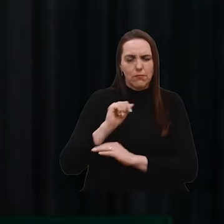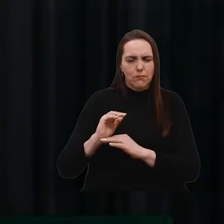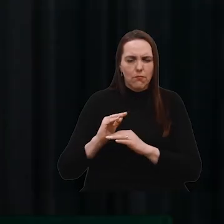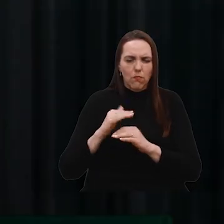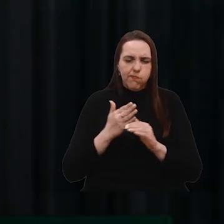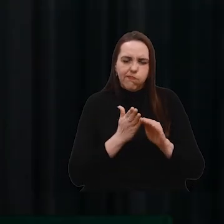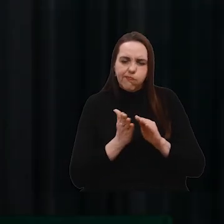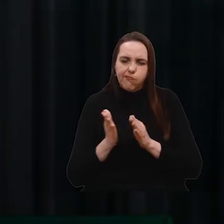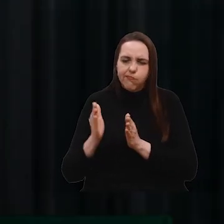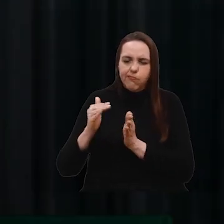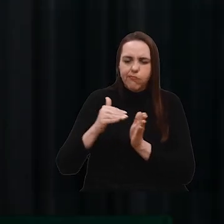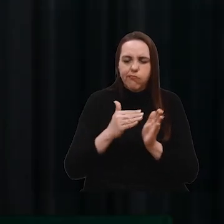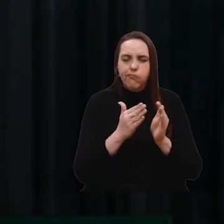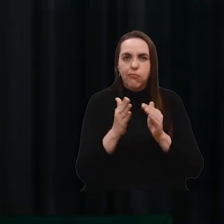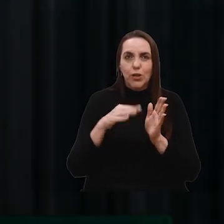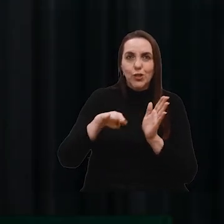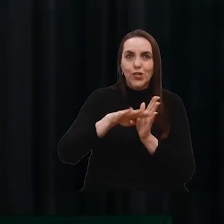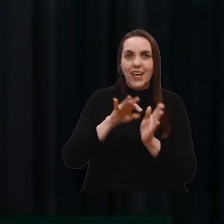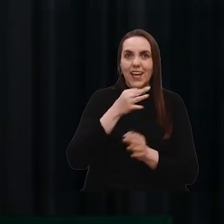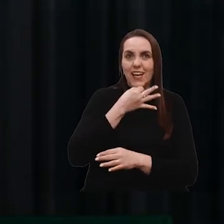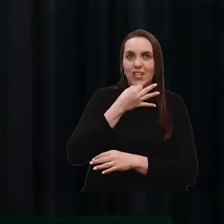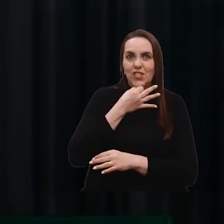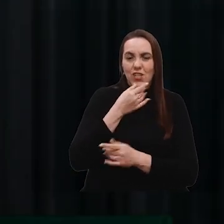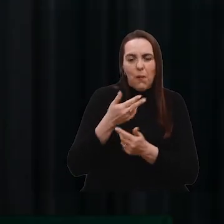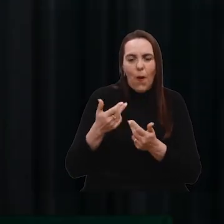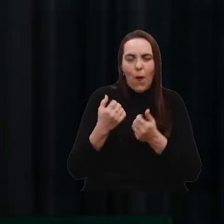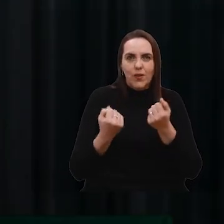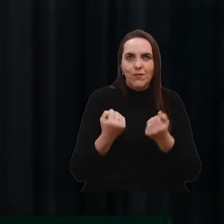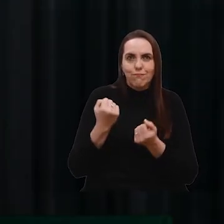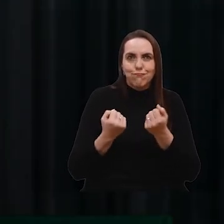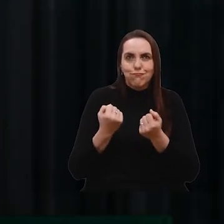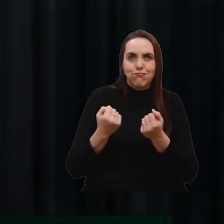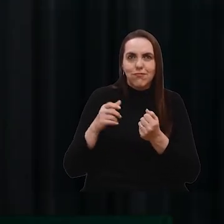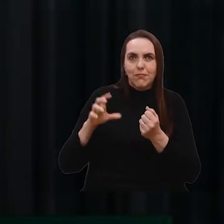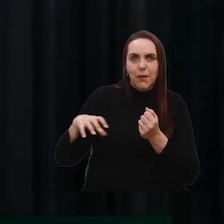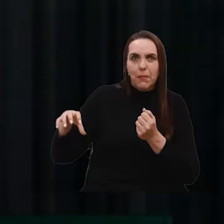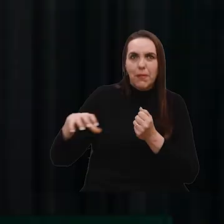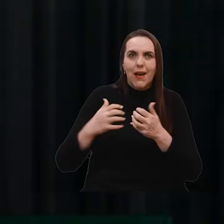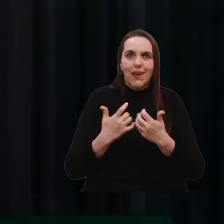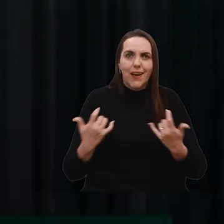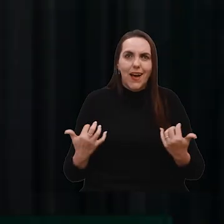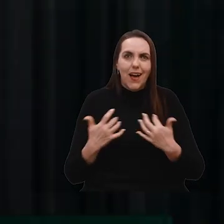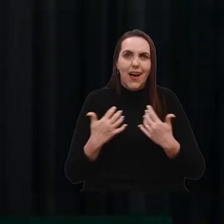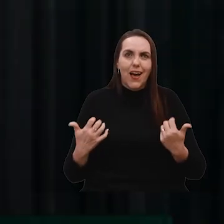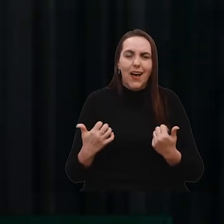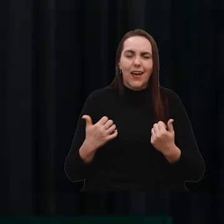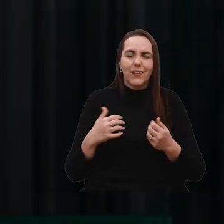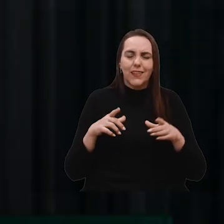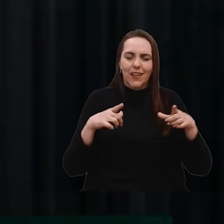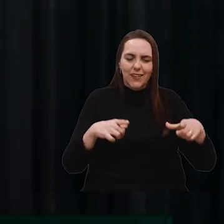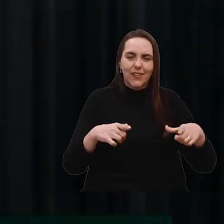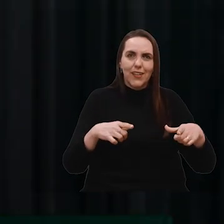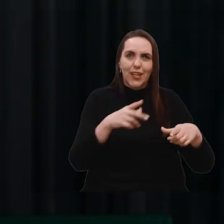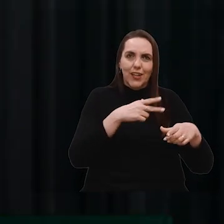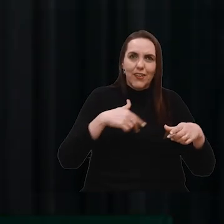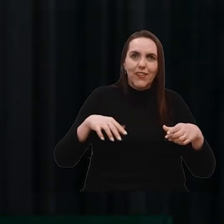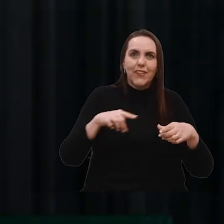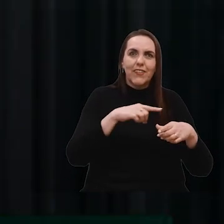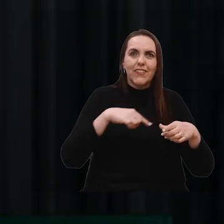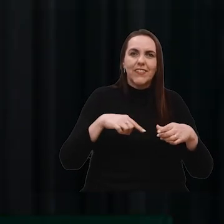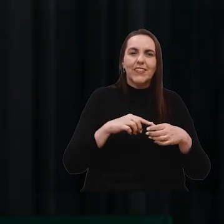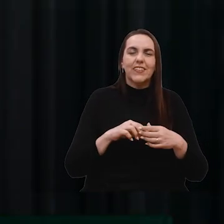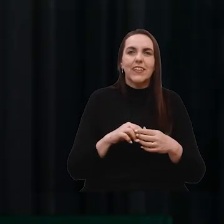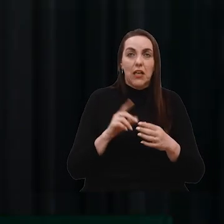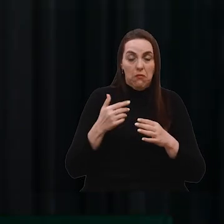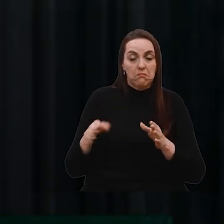1993, quando a gente subiu o último morro para chegar em Caxias, eu com algumas coisinhas dentro da caminhonete, uma gaita, uns